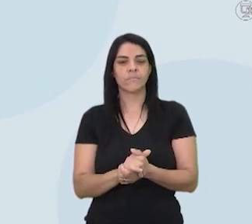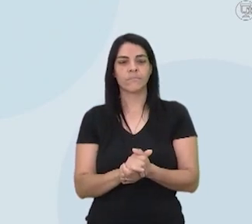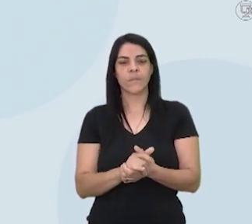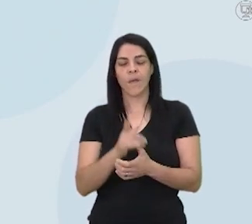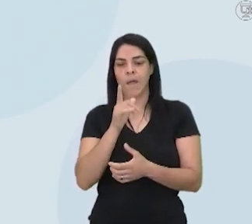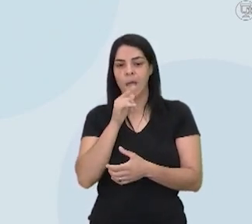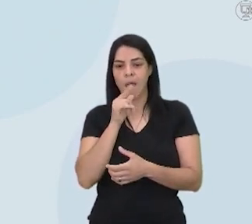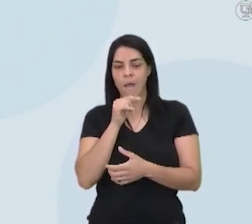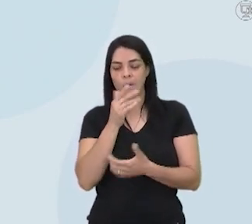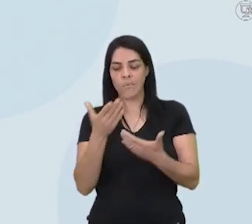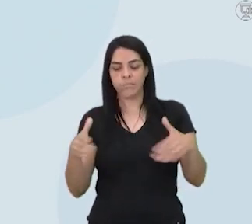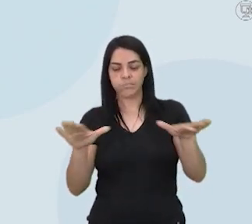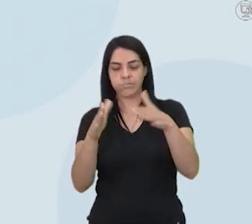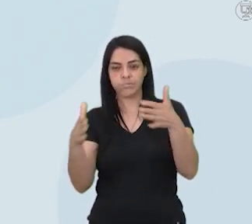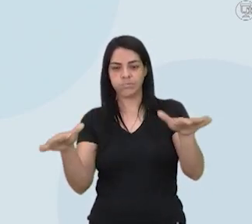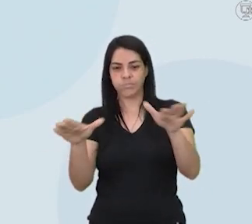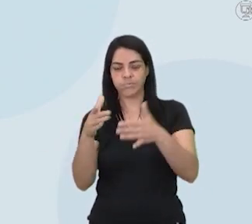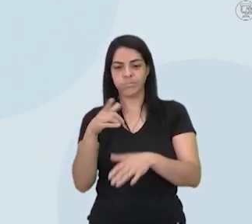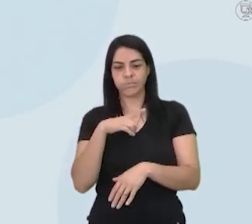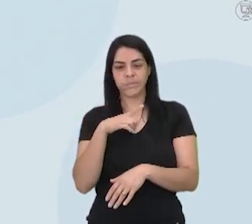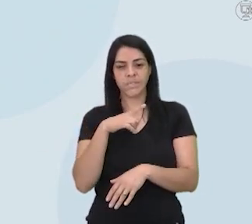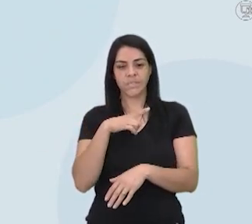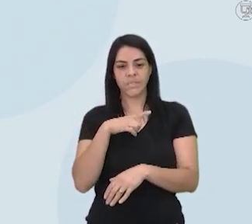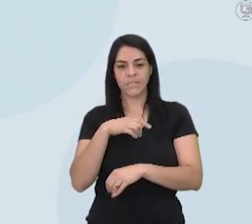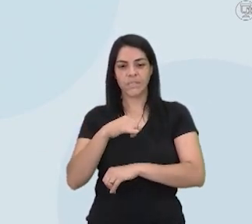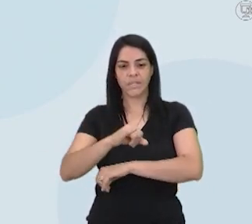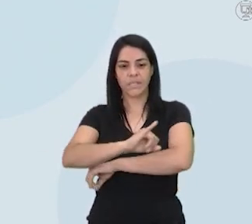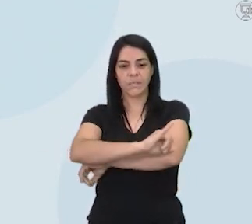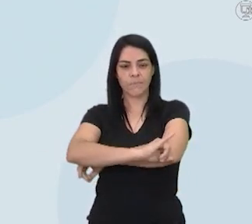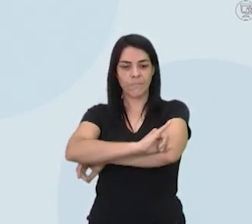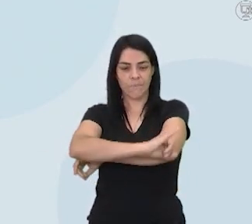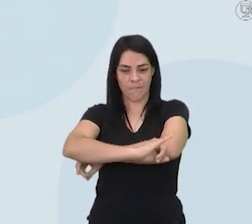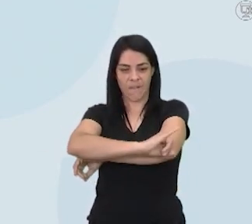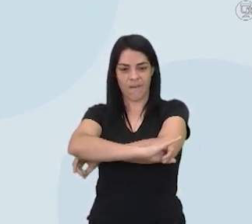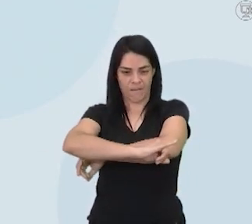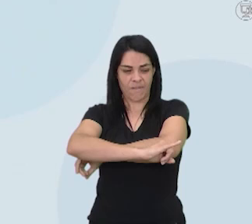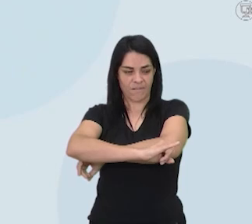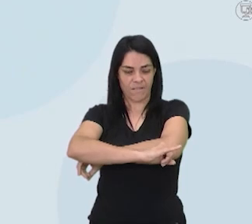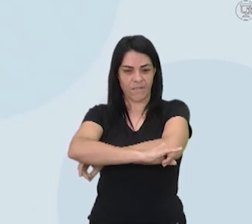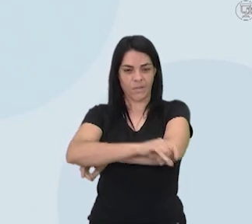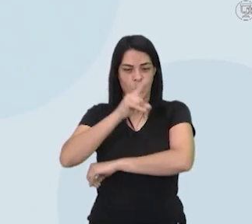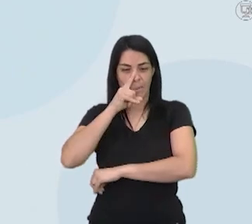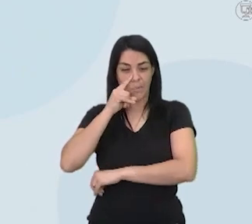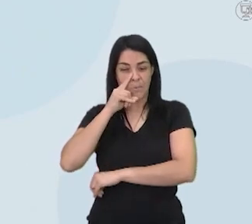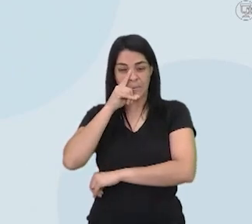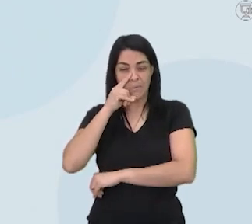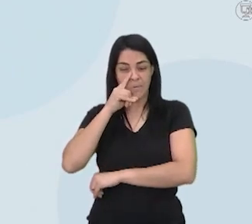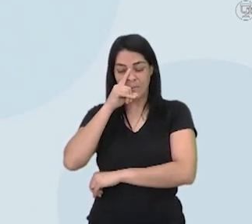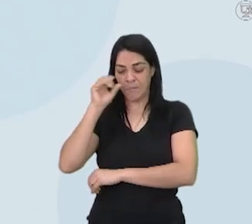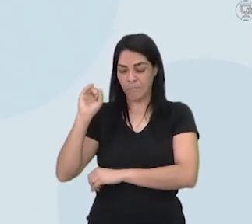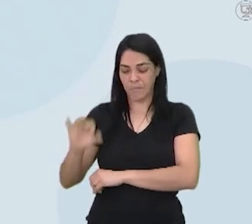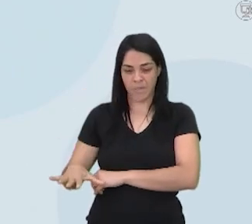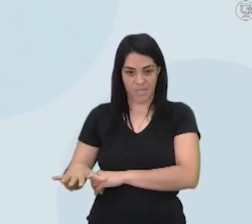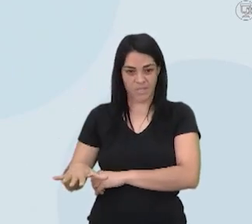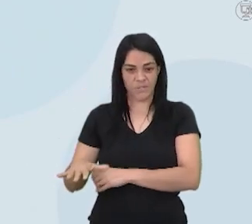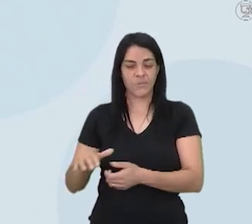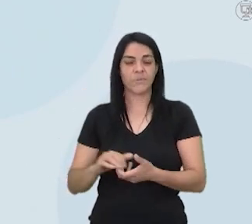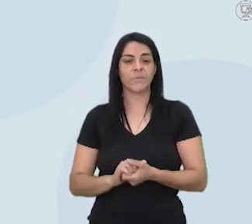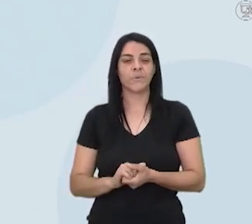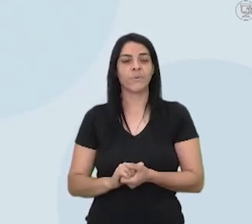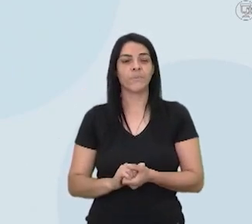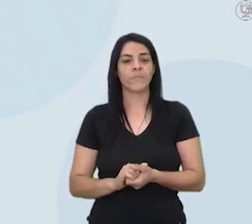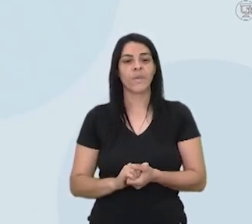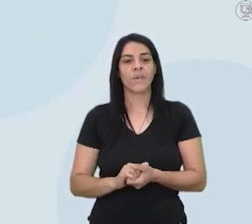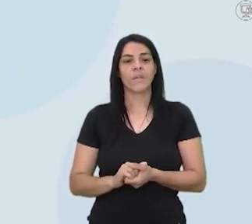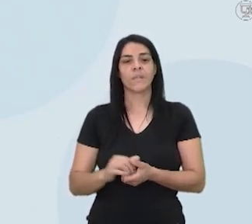do oceano e você tem praticamente aí uma ilha de lixo, tá certo? A gente tem uma região no Pacífico que já é